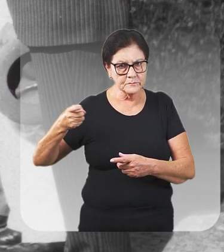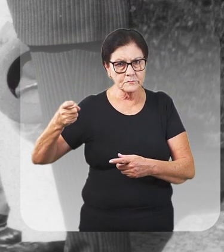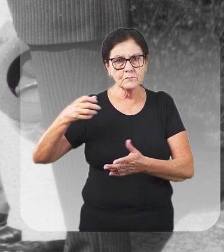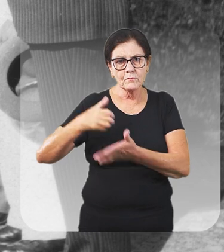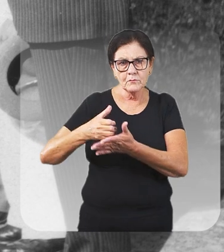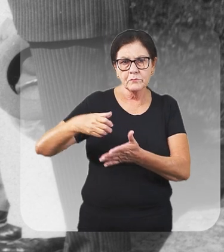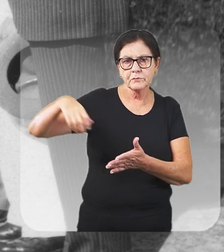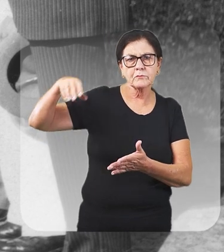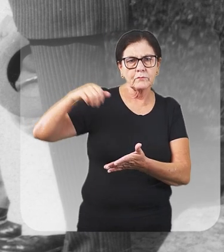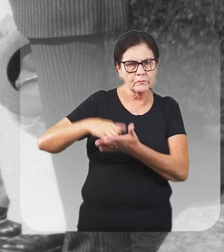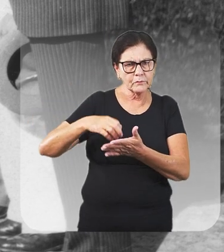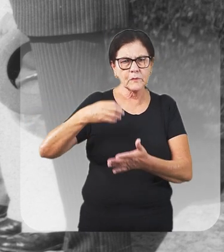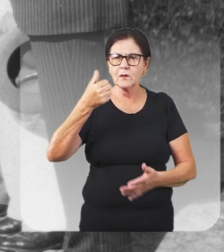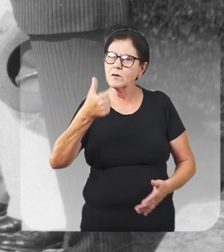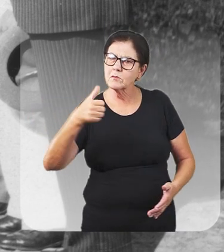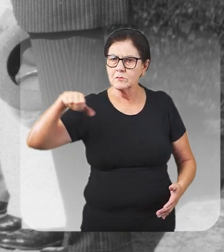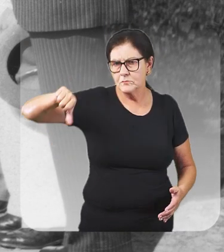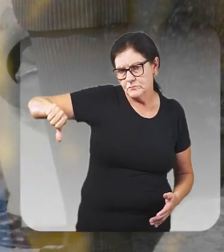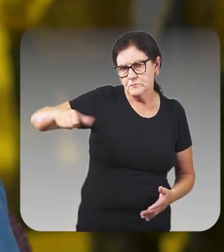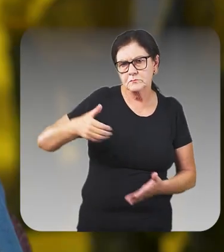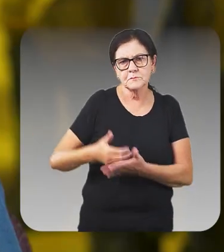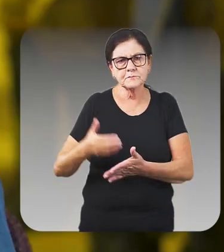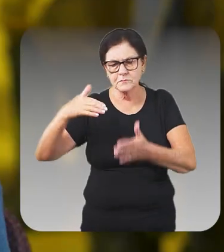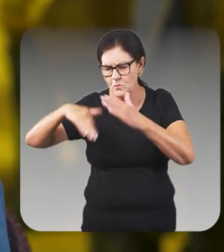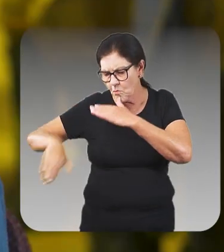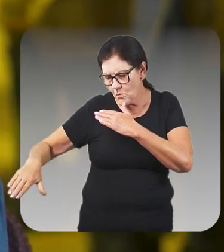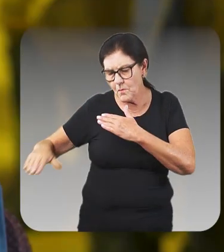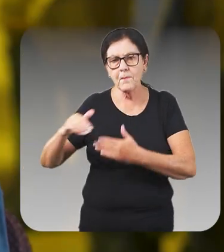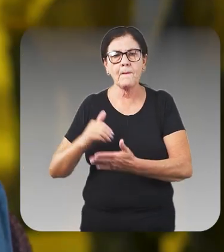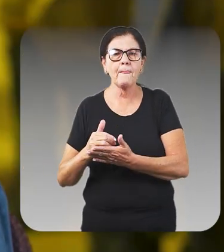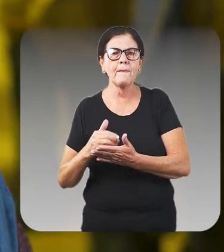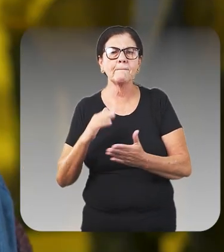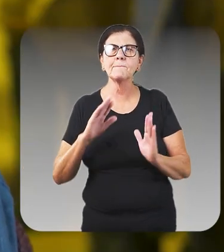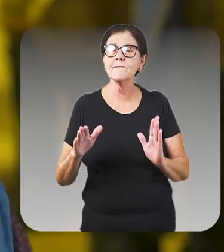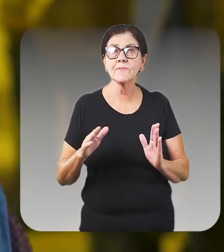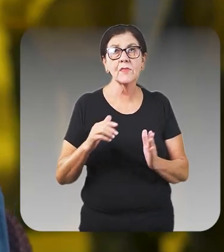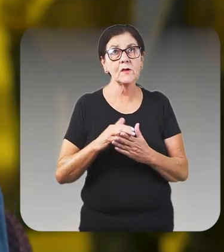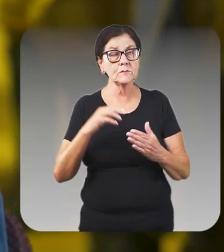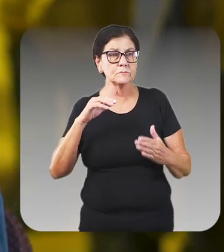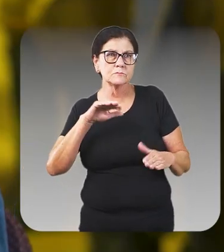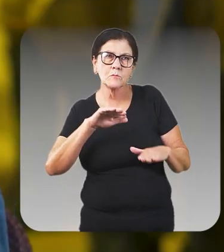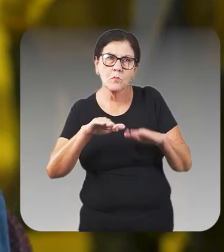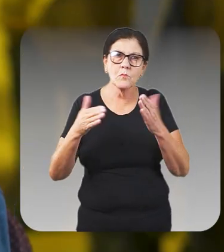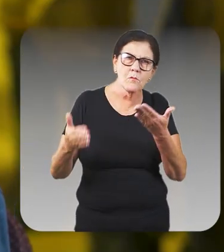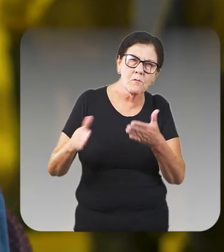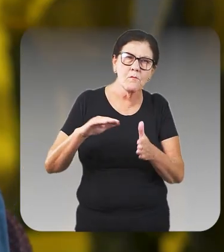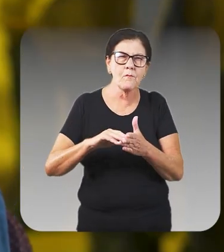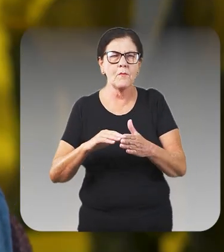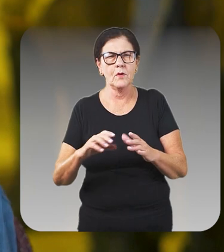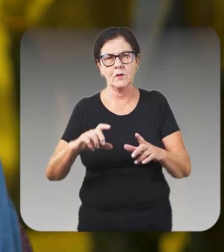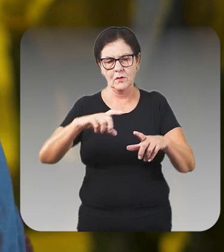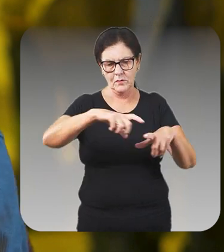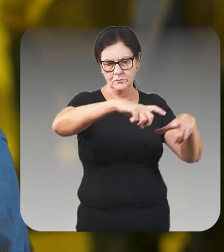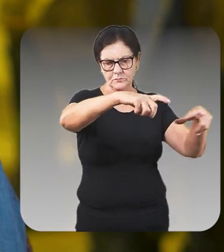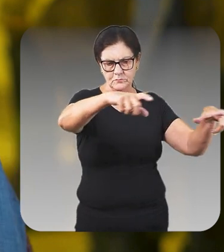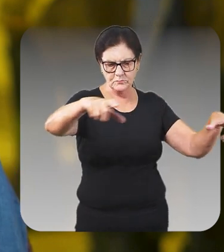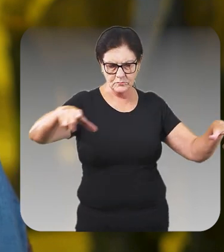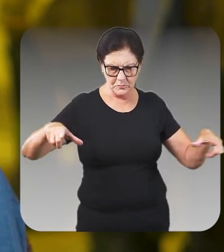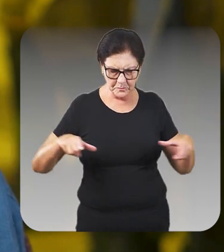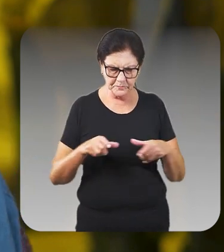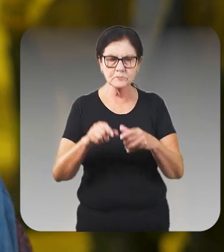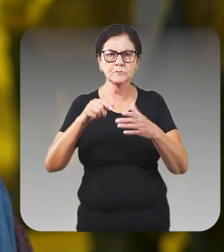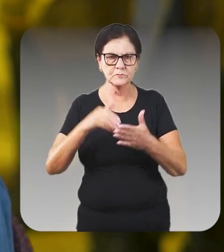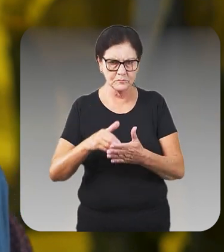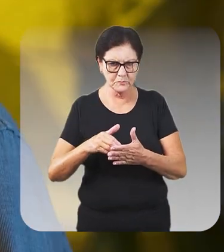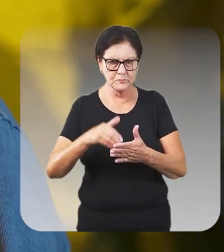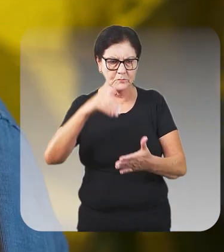grande legitimidade no século XIX, através da escola militar, em alguns momentos localizada na Praia Praia Vermelha, em outros momentos localizadas